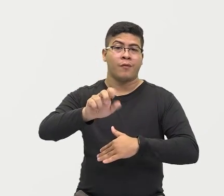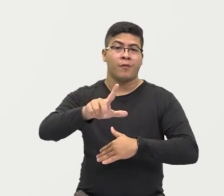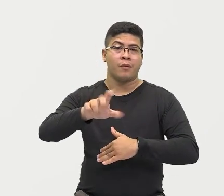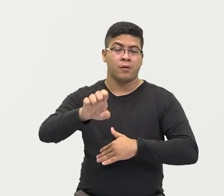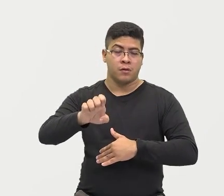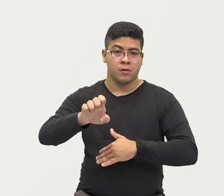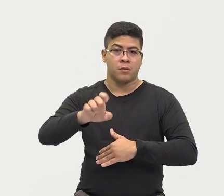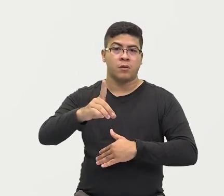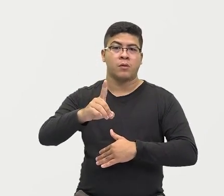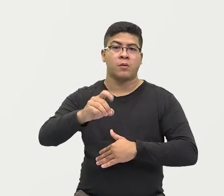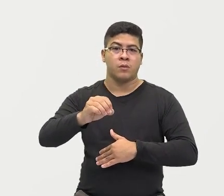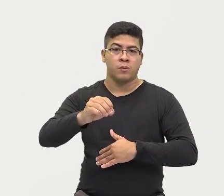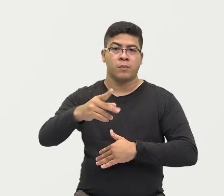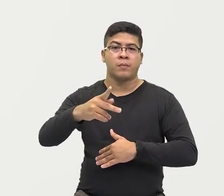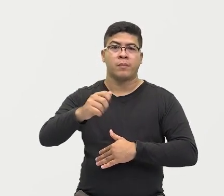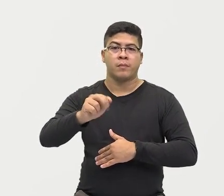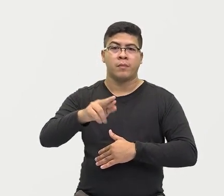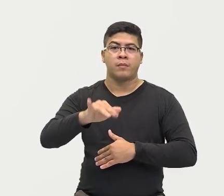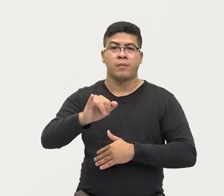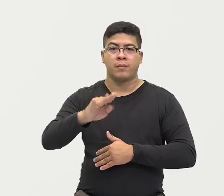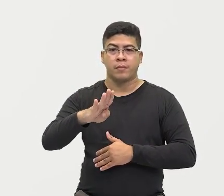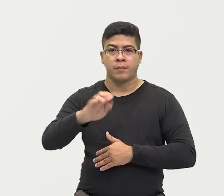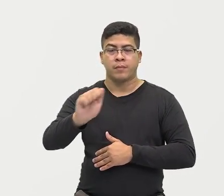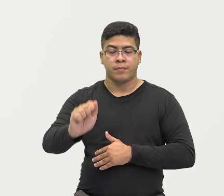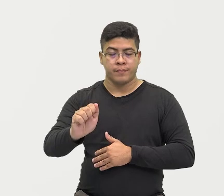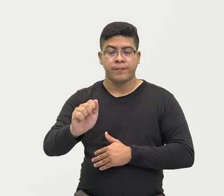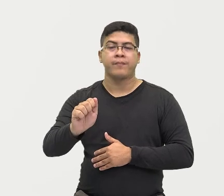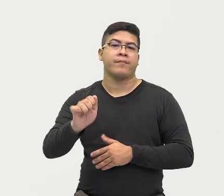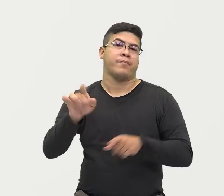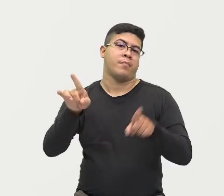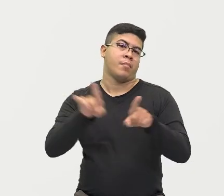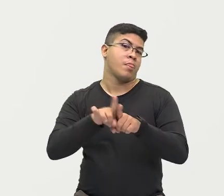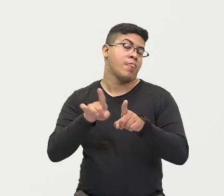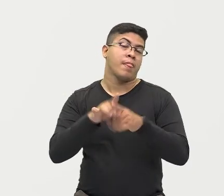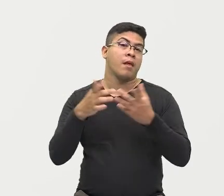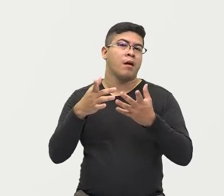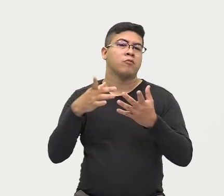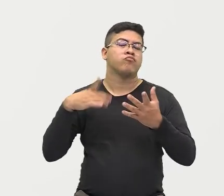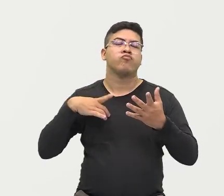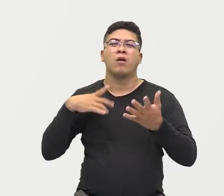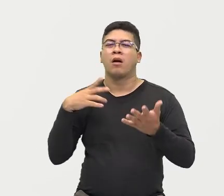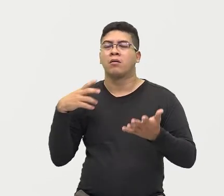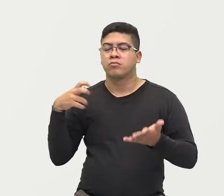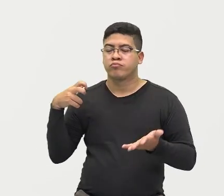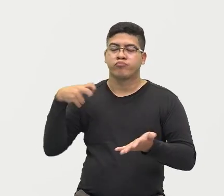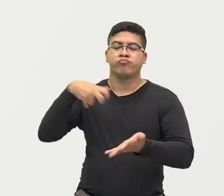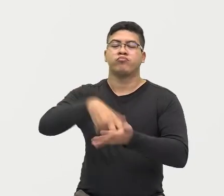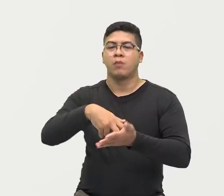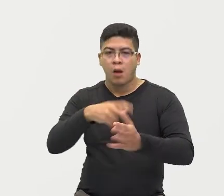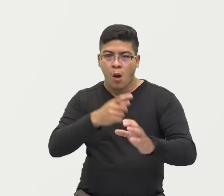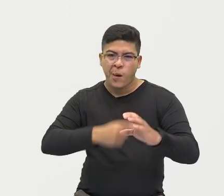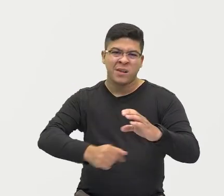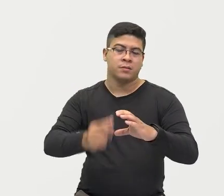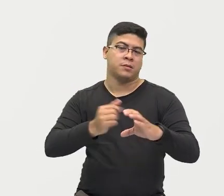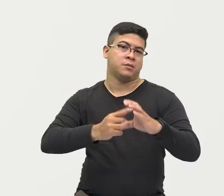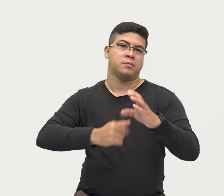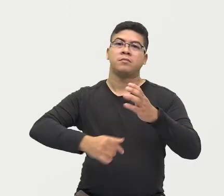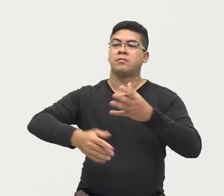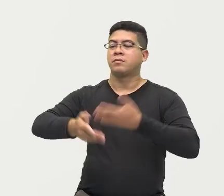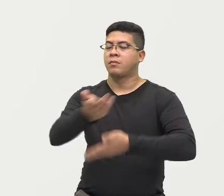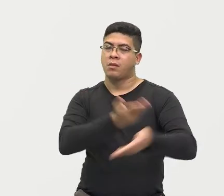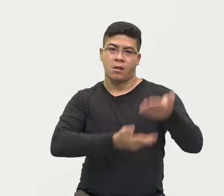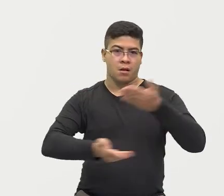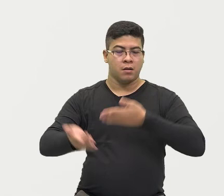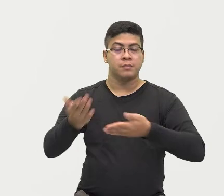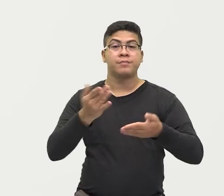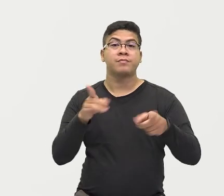O que mais aí que nós podemos analisar? Ele vai indicar também servidão completa ali ao capitalismo internacional, temos